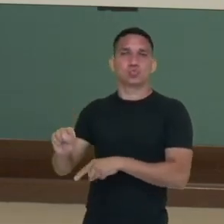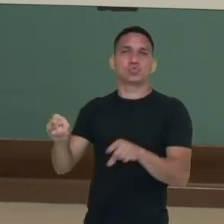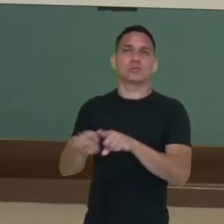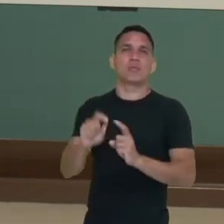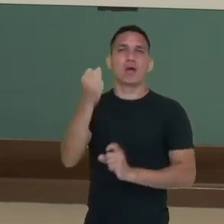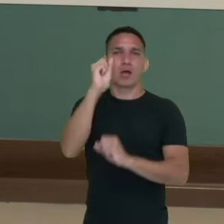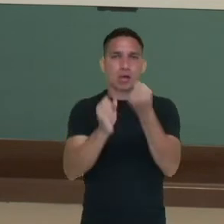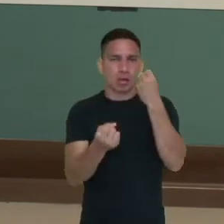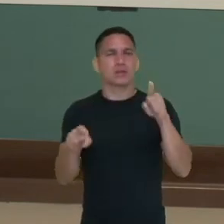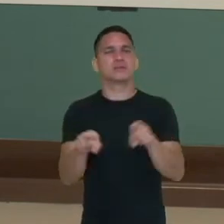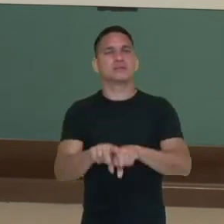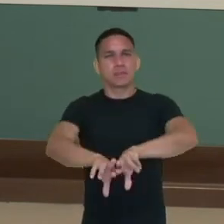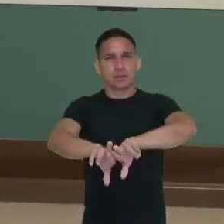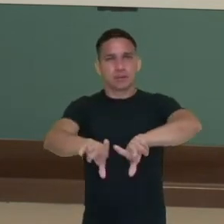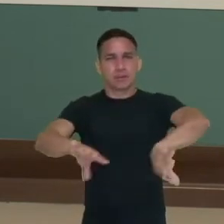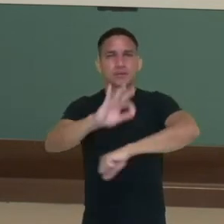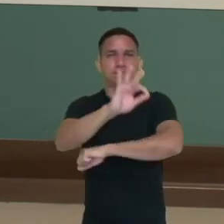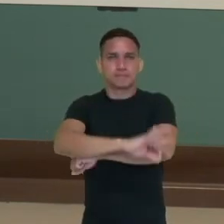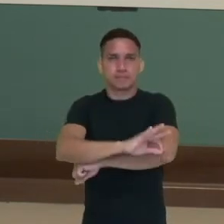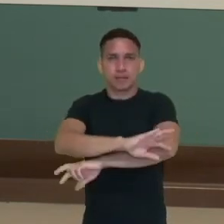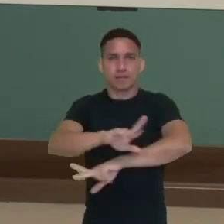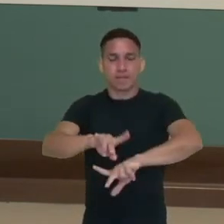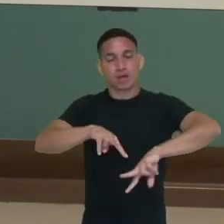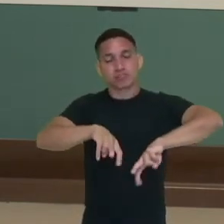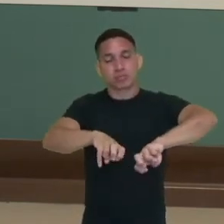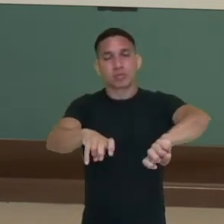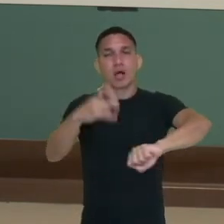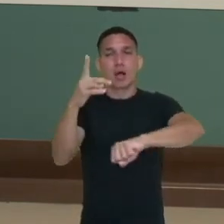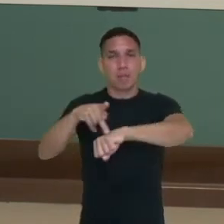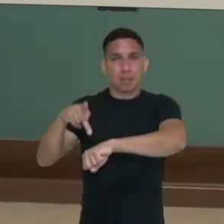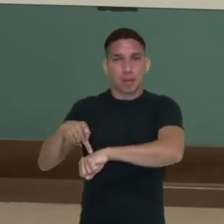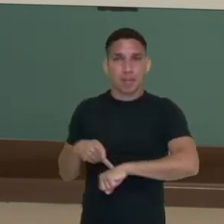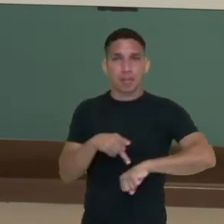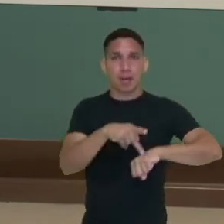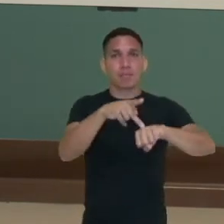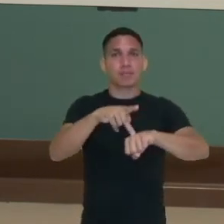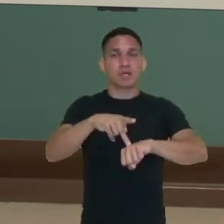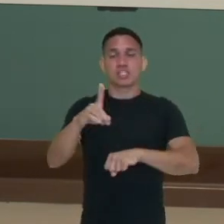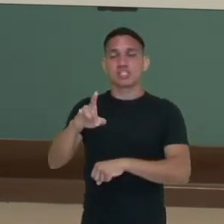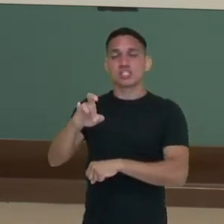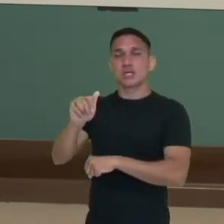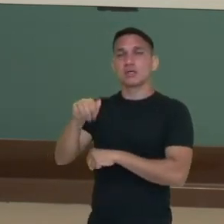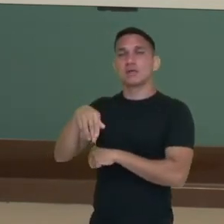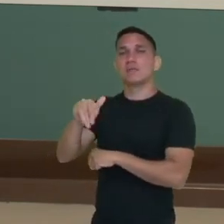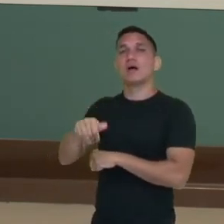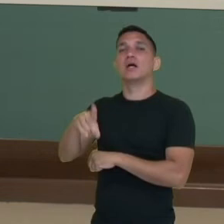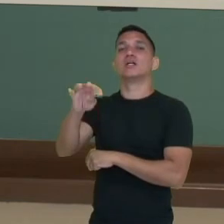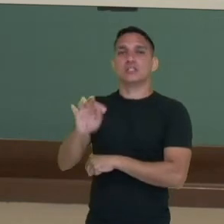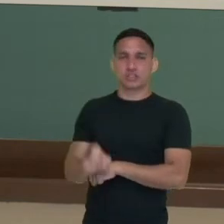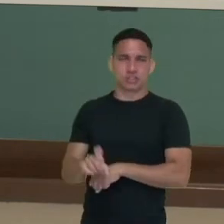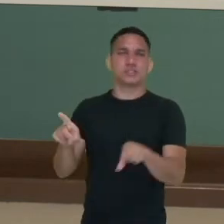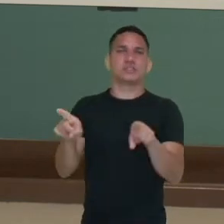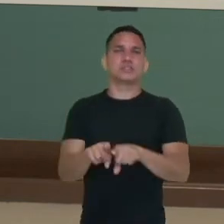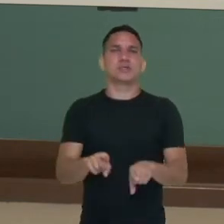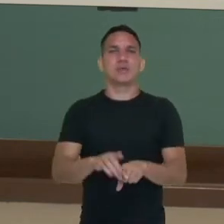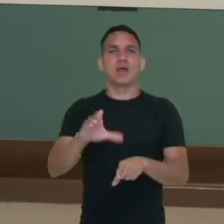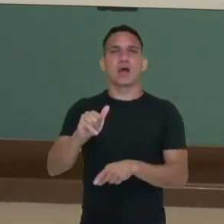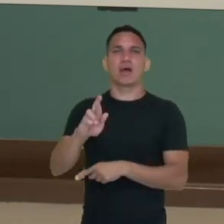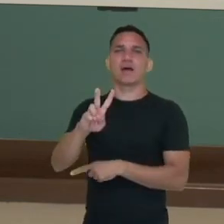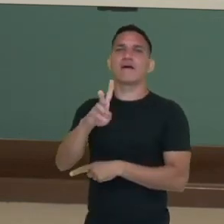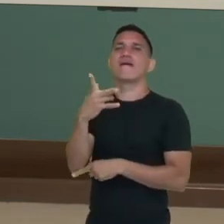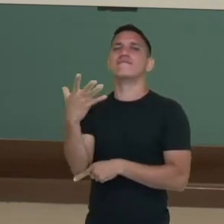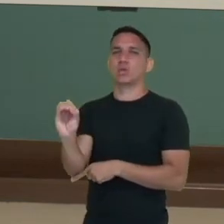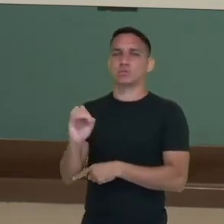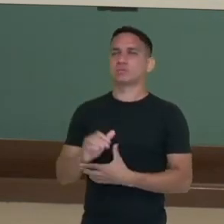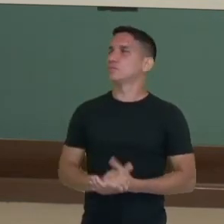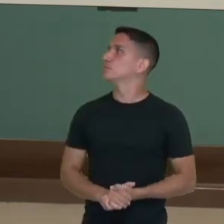também petróleo, e exploração, no caso aqui, de diamantes e assim por diante, carvão mineral também. Muito